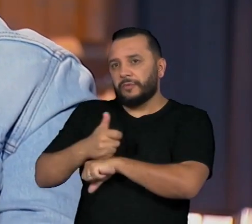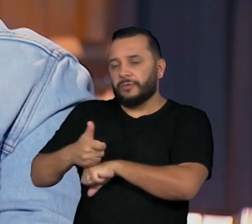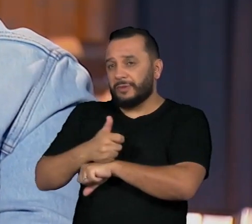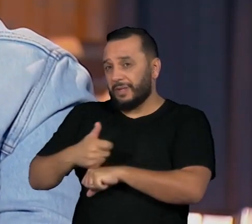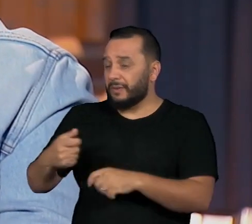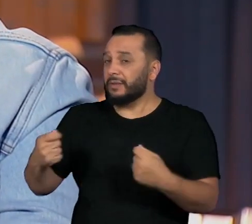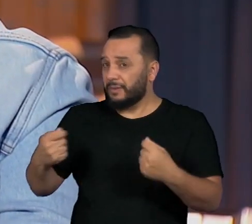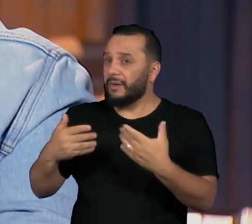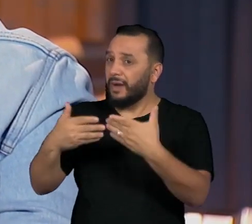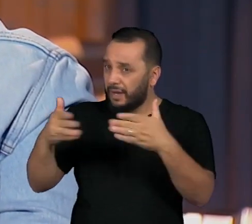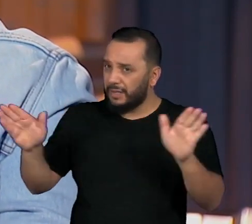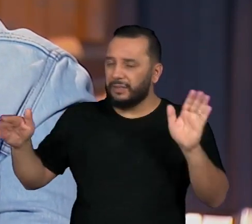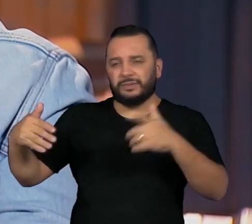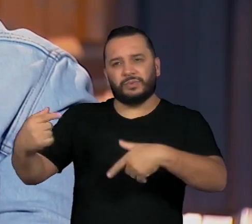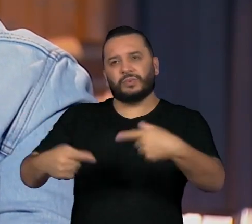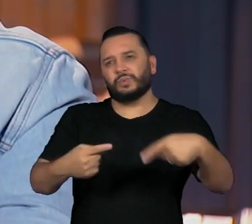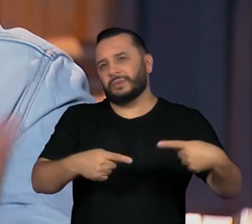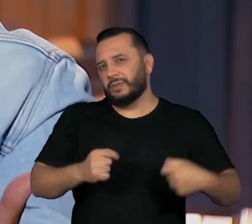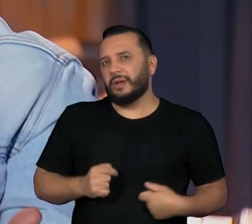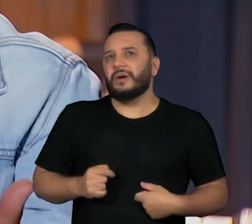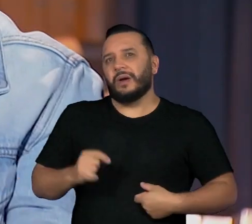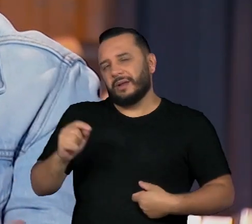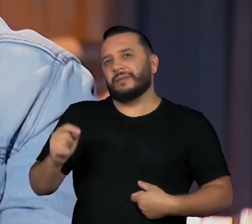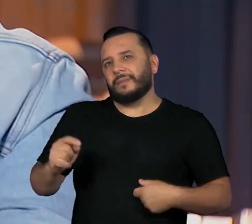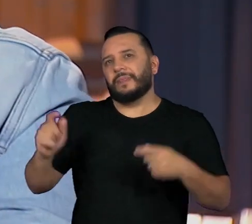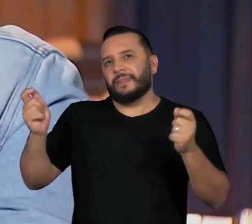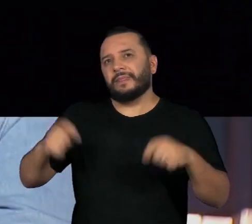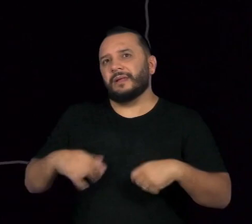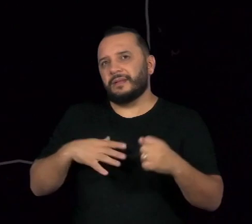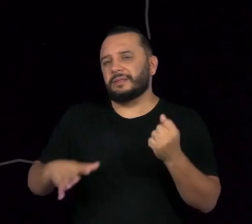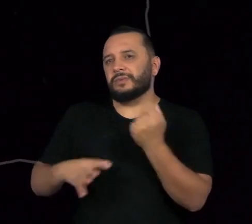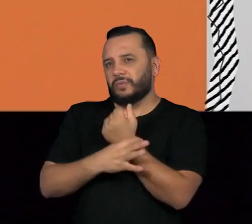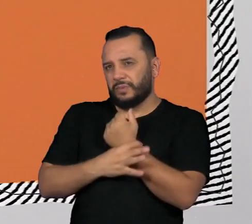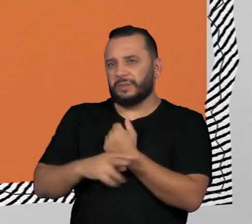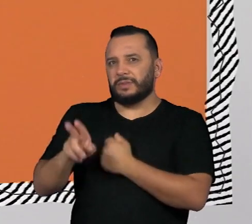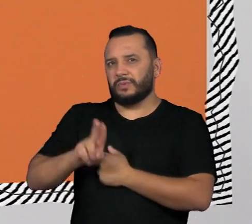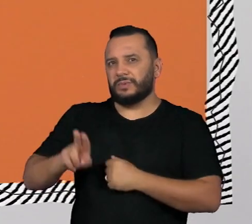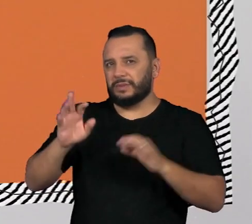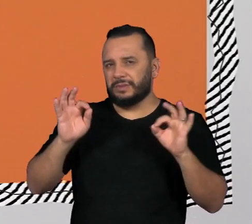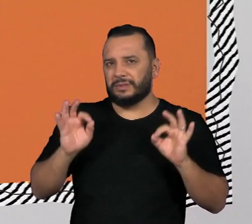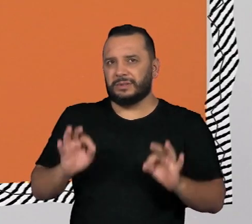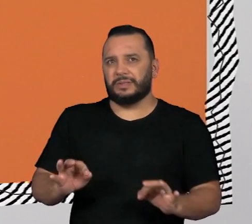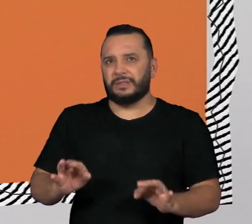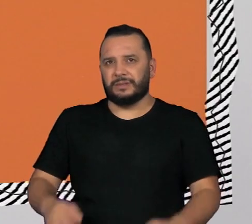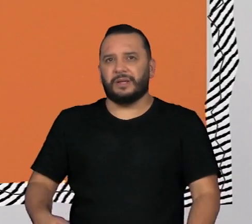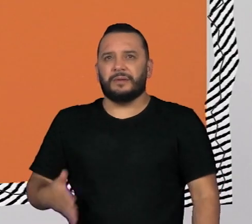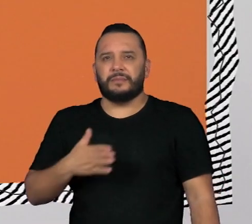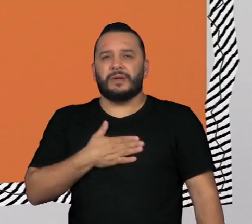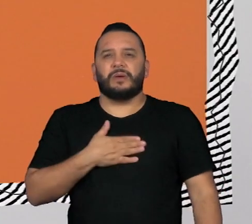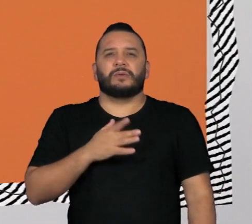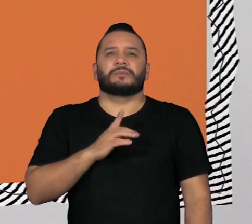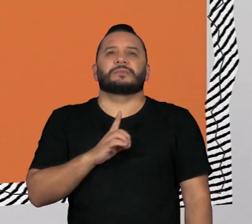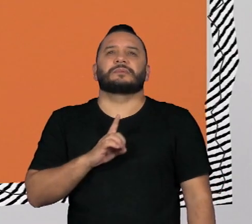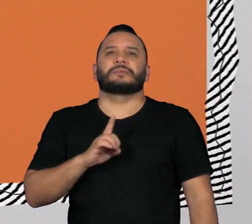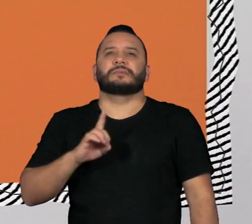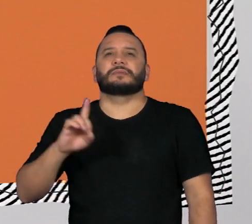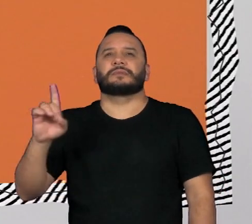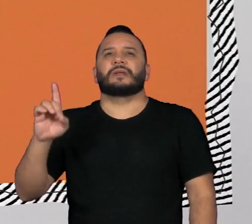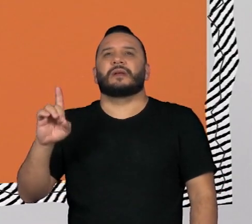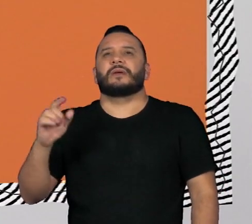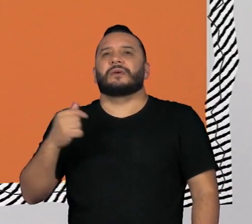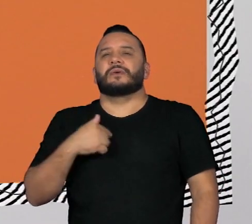discussão sobre isso, francamente, é uma condição para a segurança desse uso. Oh, my God.